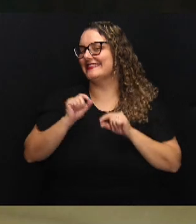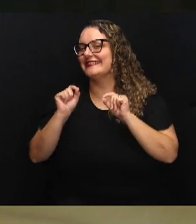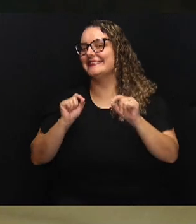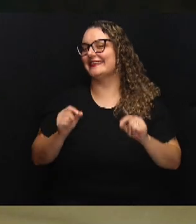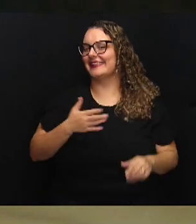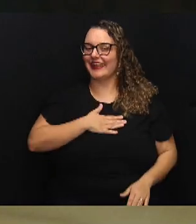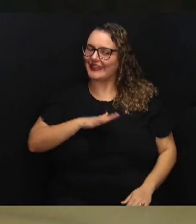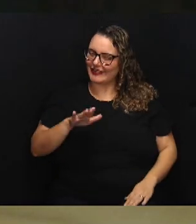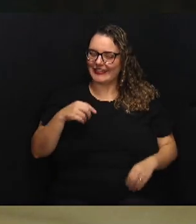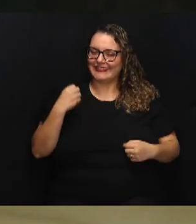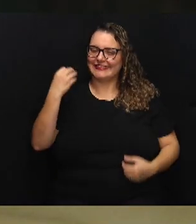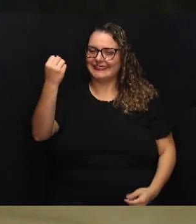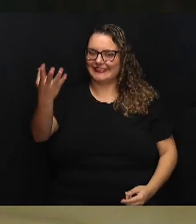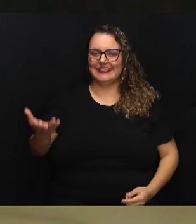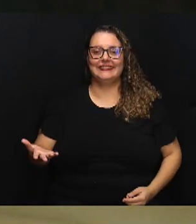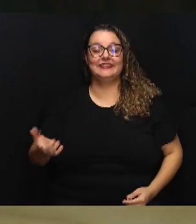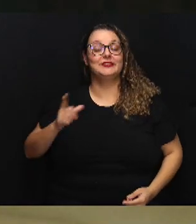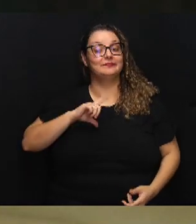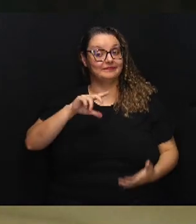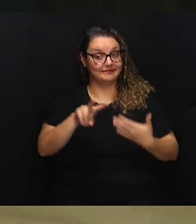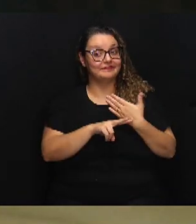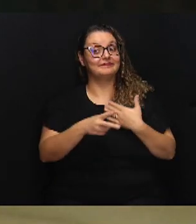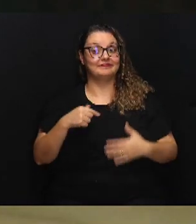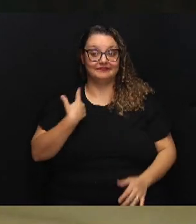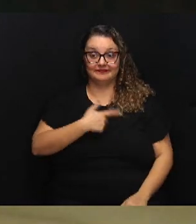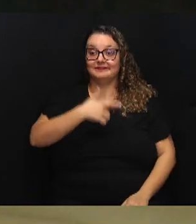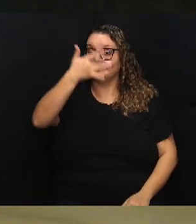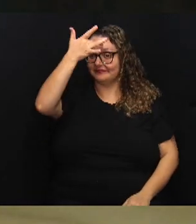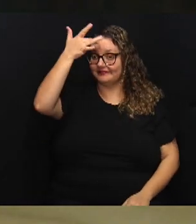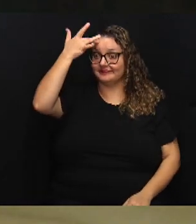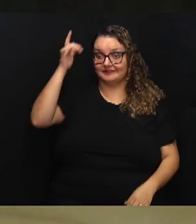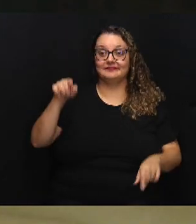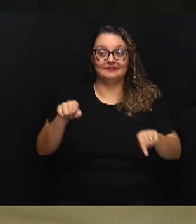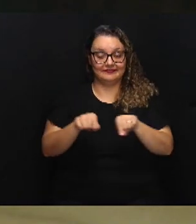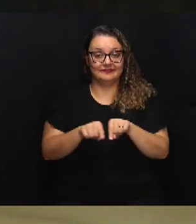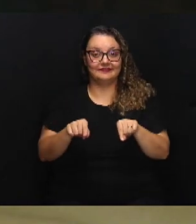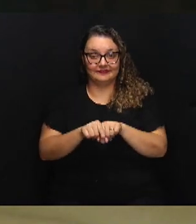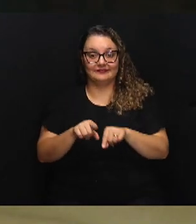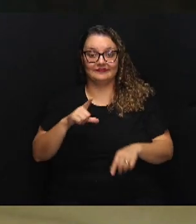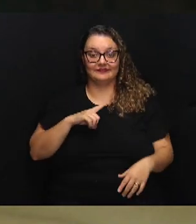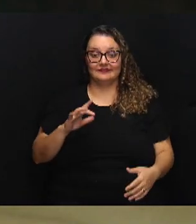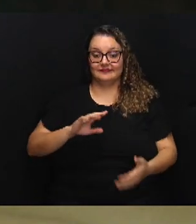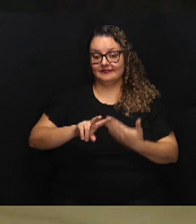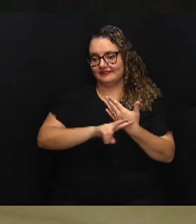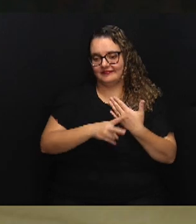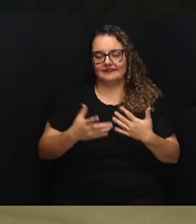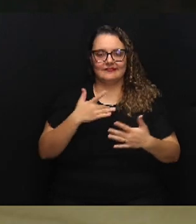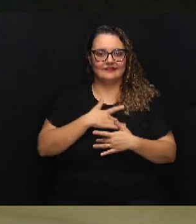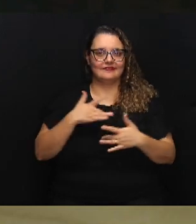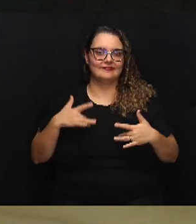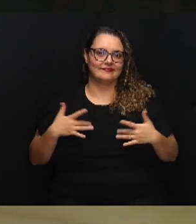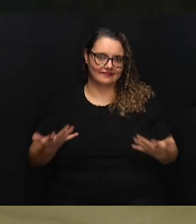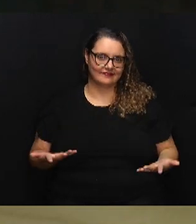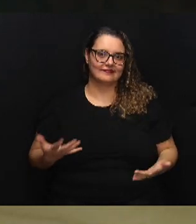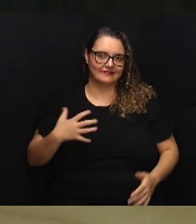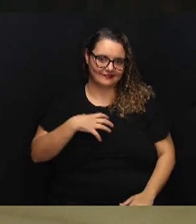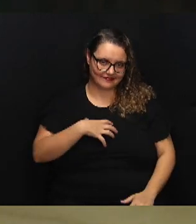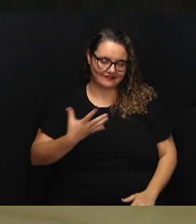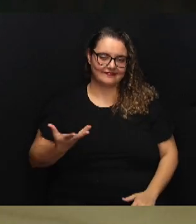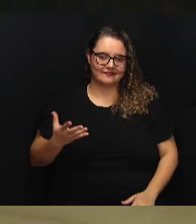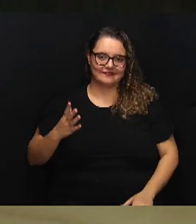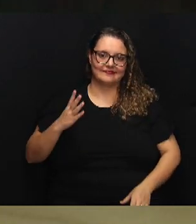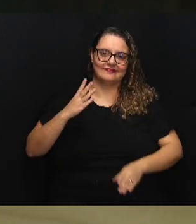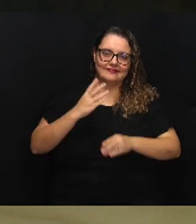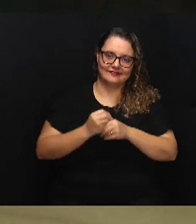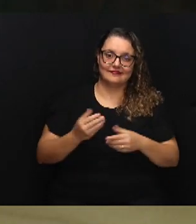viagem, né? E a viagem tem um impacto na nossa saúde mental, tem um impacto no nosso emocional. E é por isso que a gente precisa, para completar o